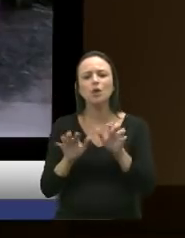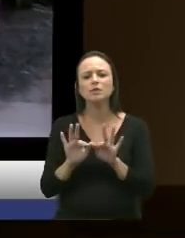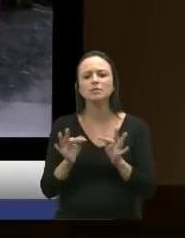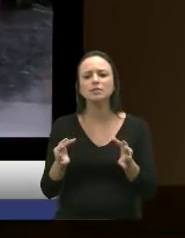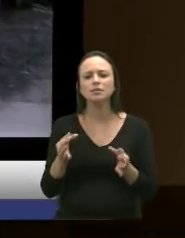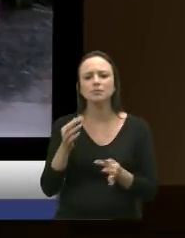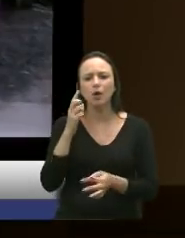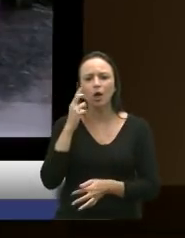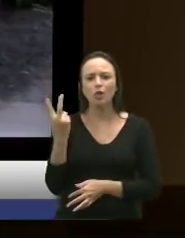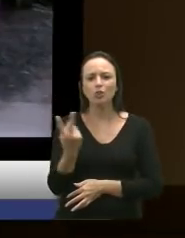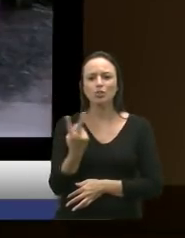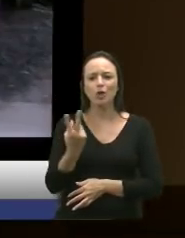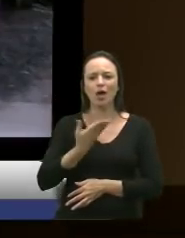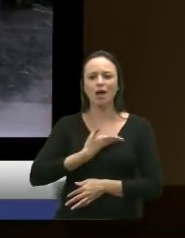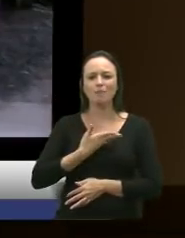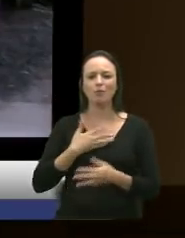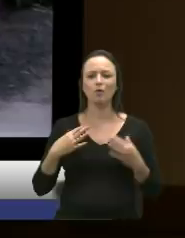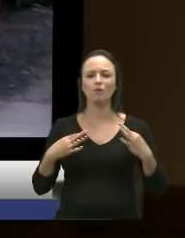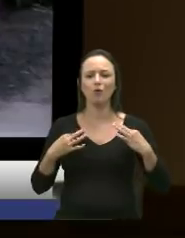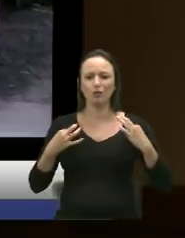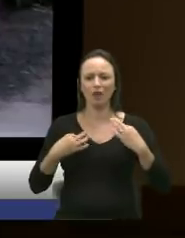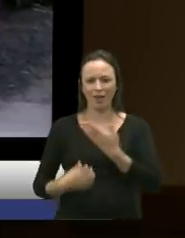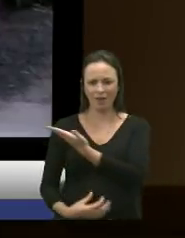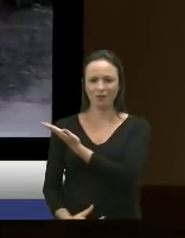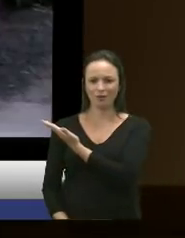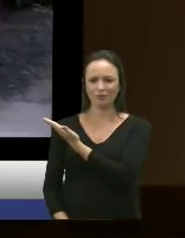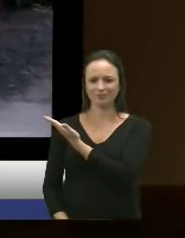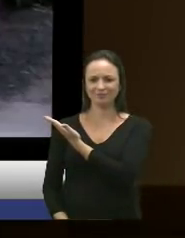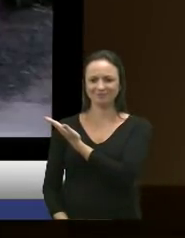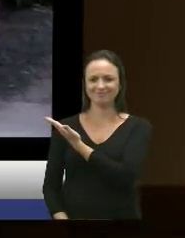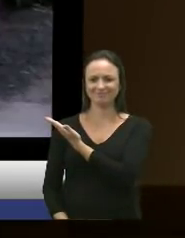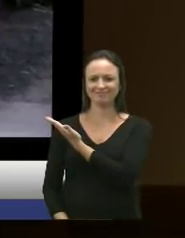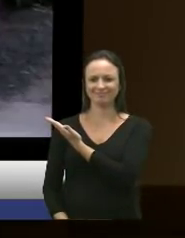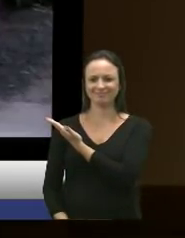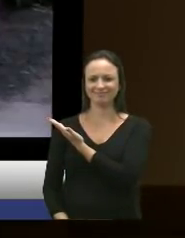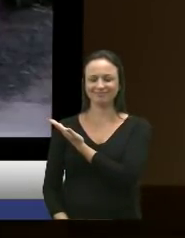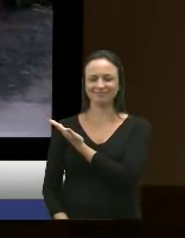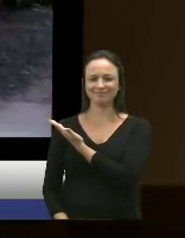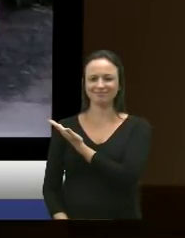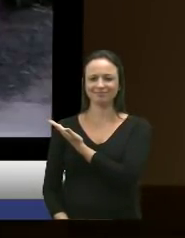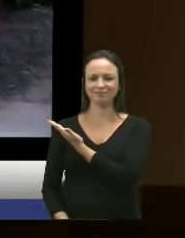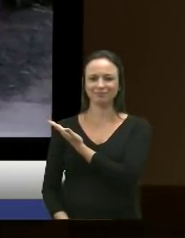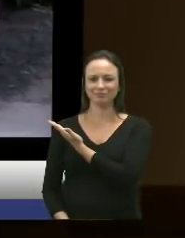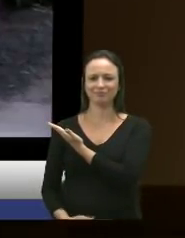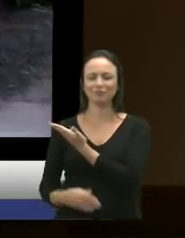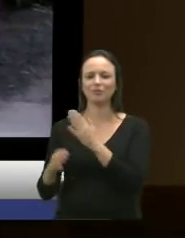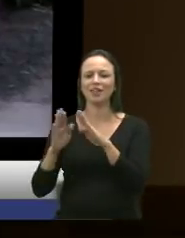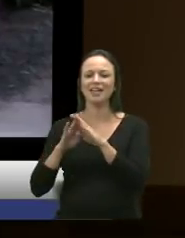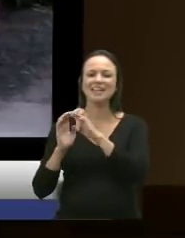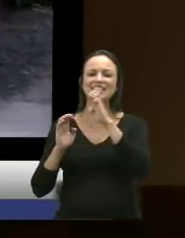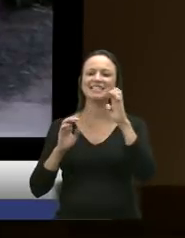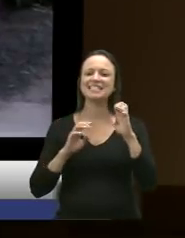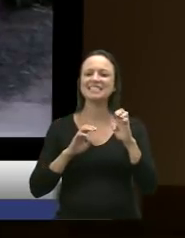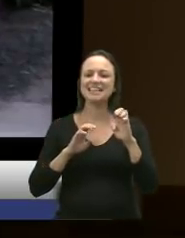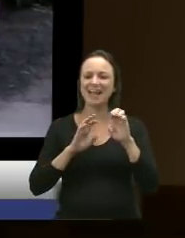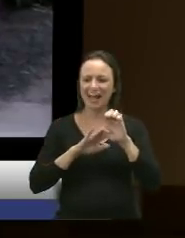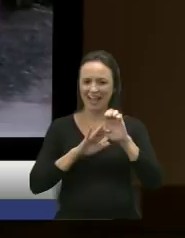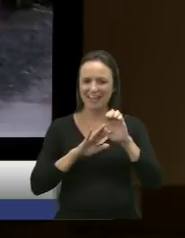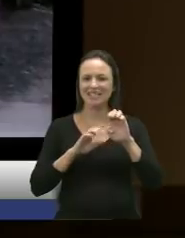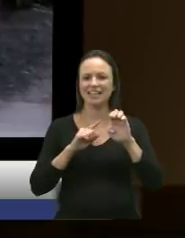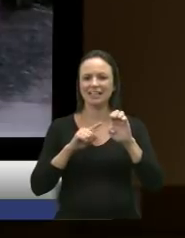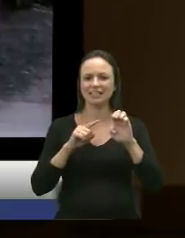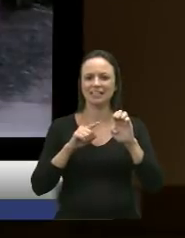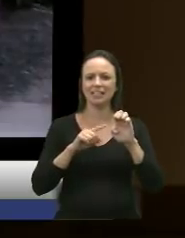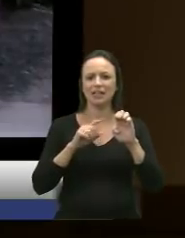2 amigos voluntários aqui. Os 2 amigos que, o da esquerda, eu posso falar com vocês,